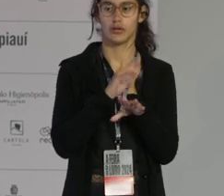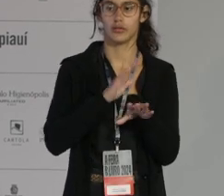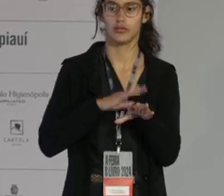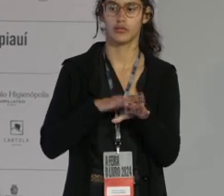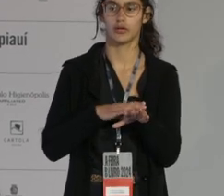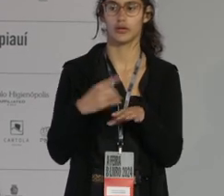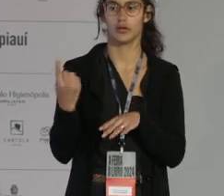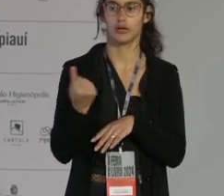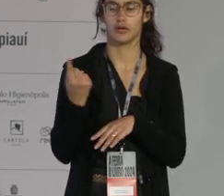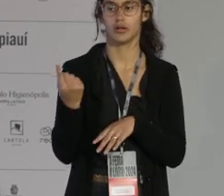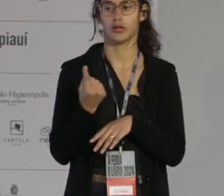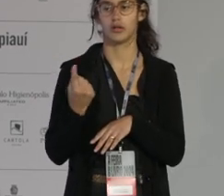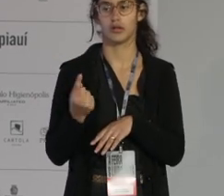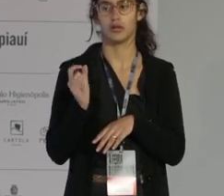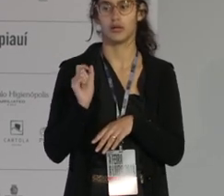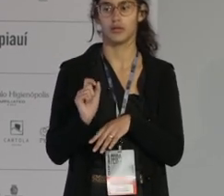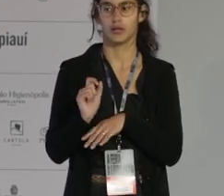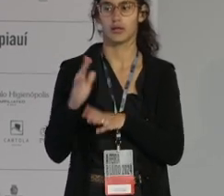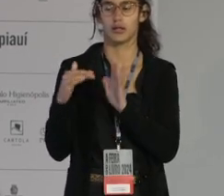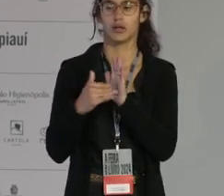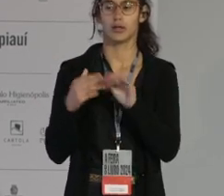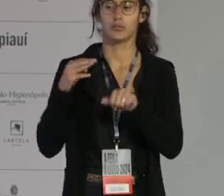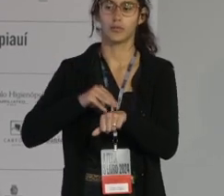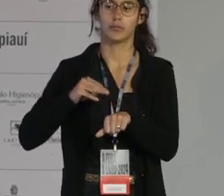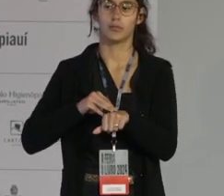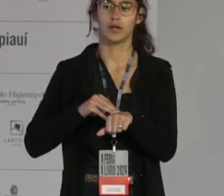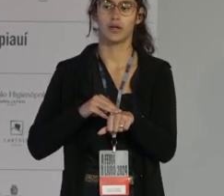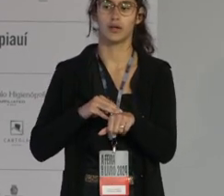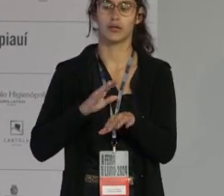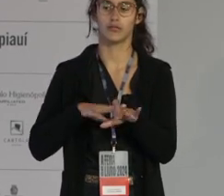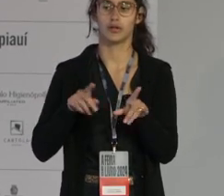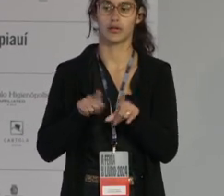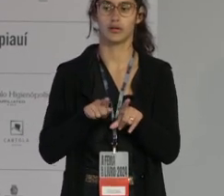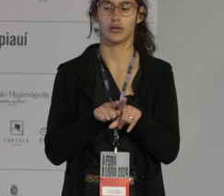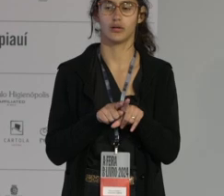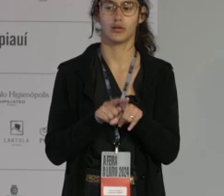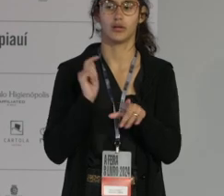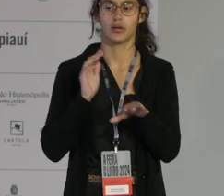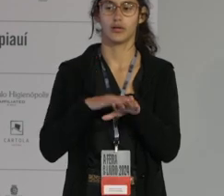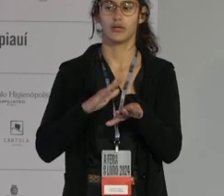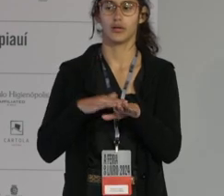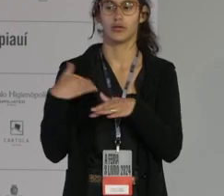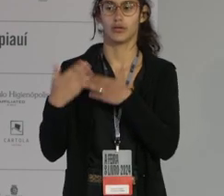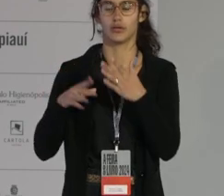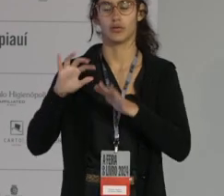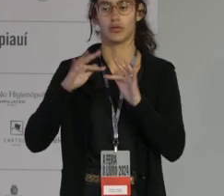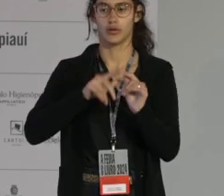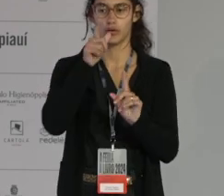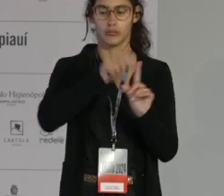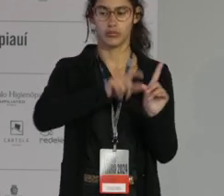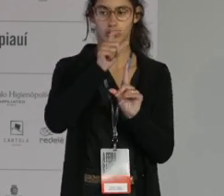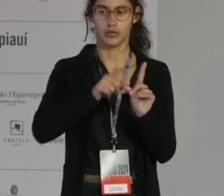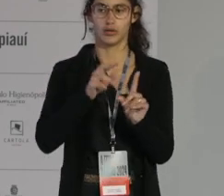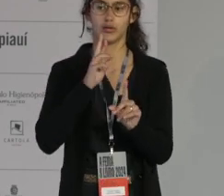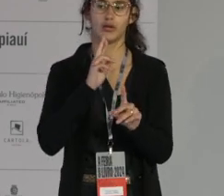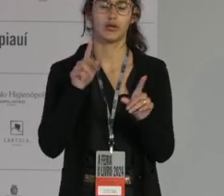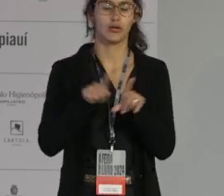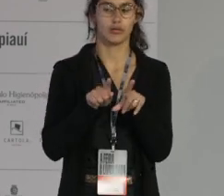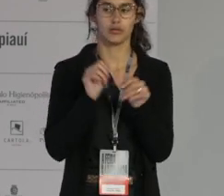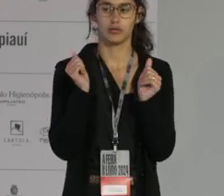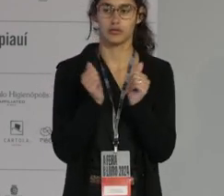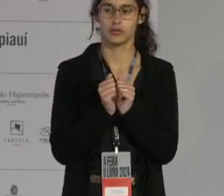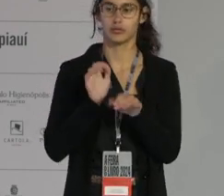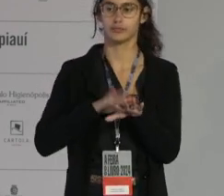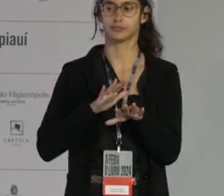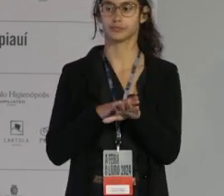vai largando coisas, mas até que ponto essa carência, assim, que atravessa todos esses seus personagens, se resolve largando